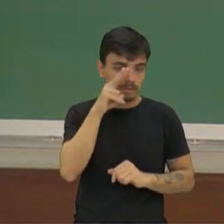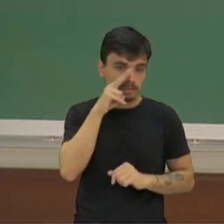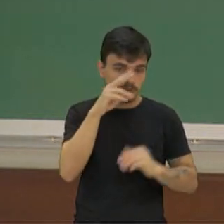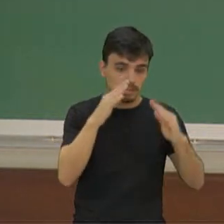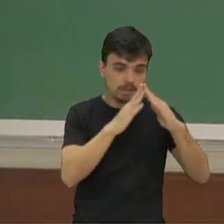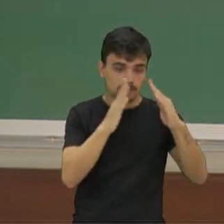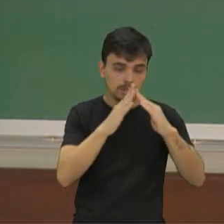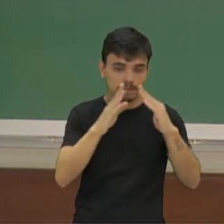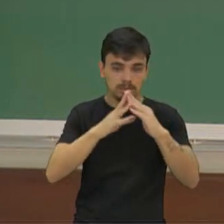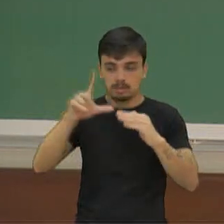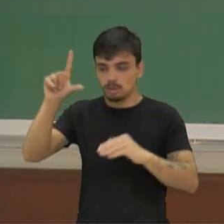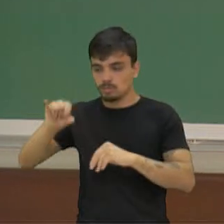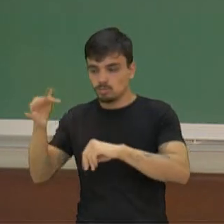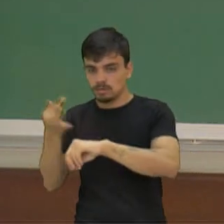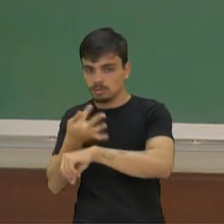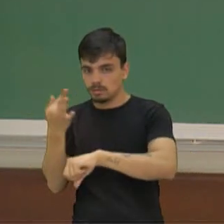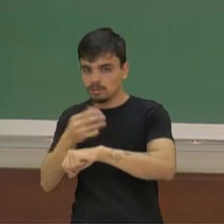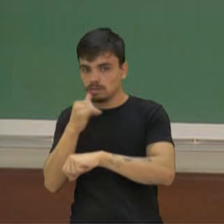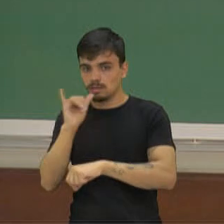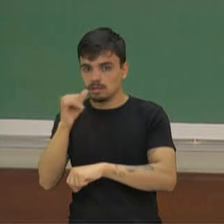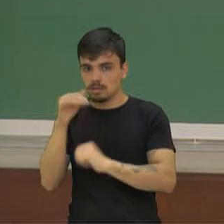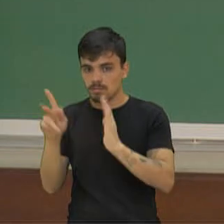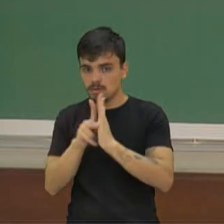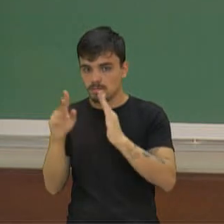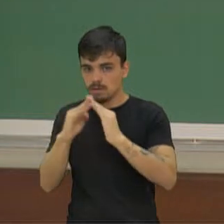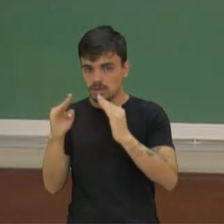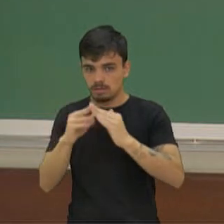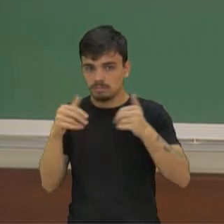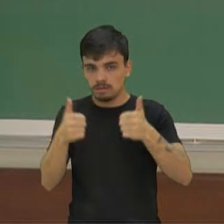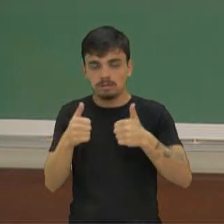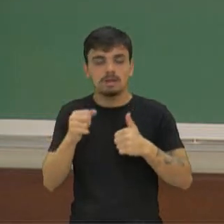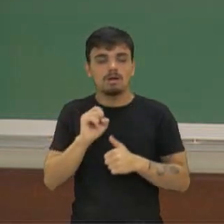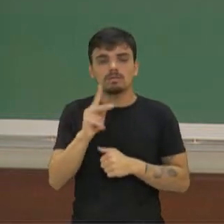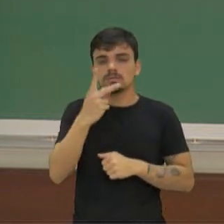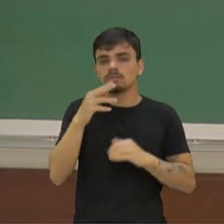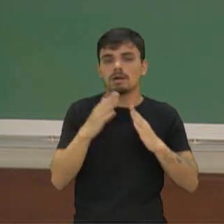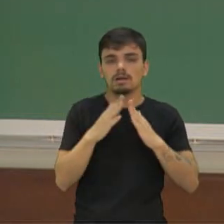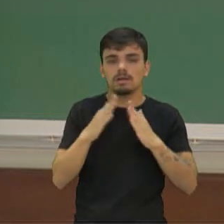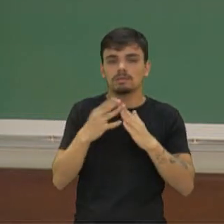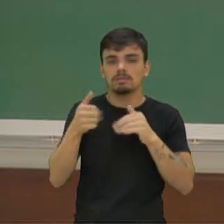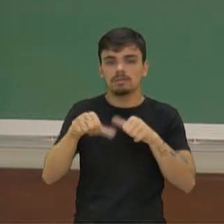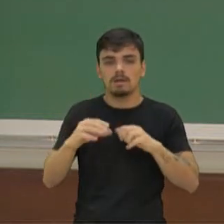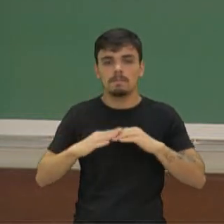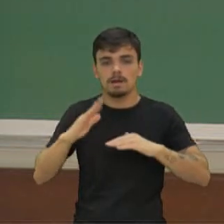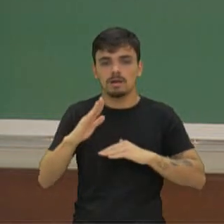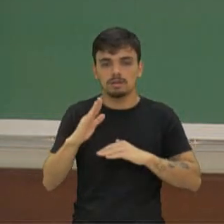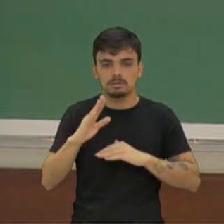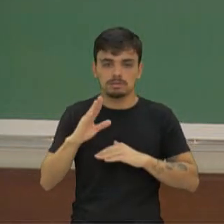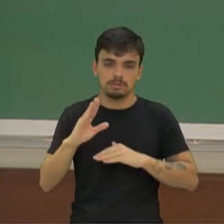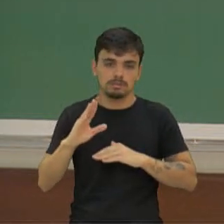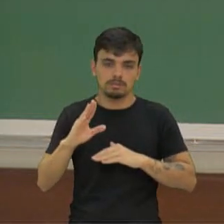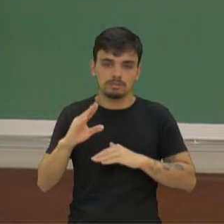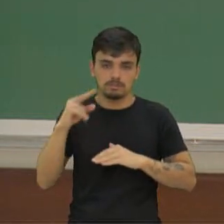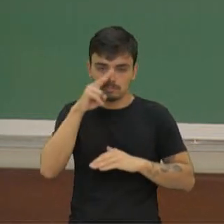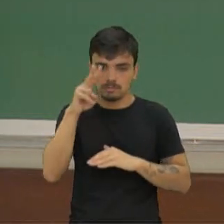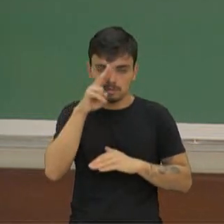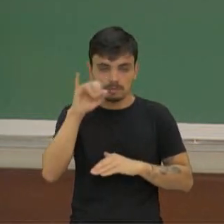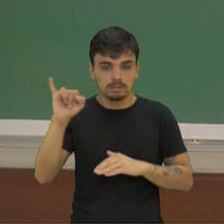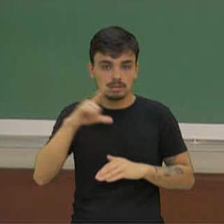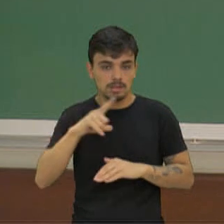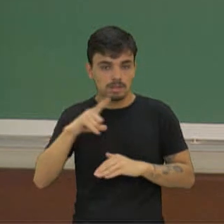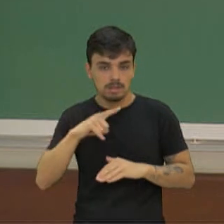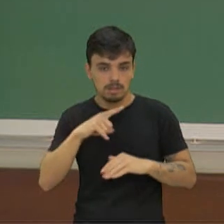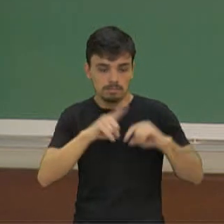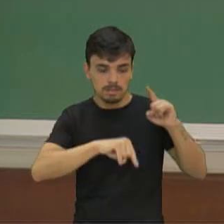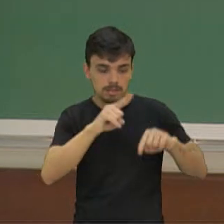A resistência elétrica equivalente da casa. Ok? Tua casa fica mais potente, quanto mais aparelhos ligam, então menor